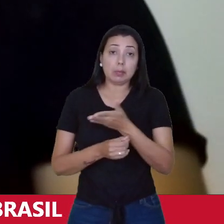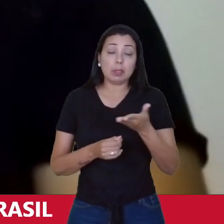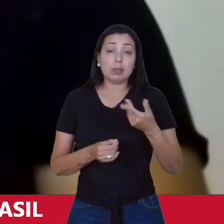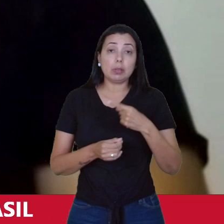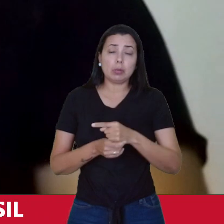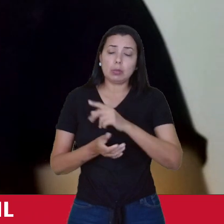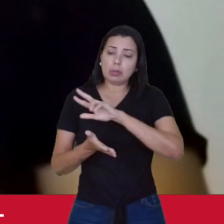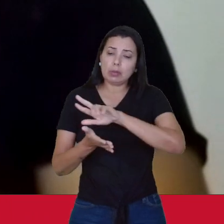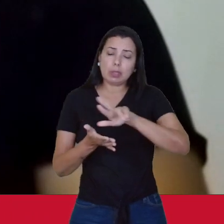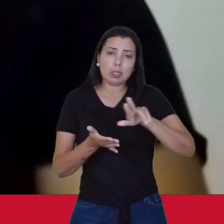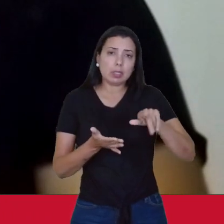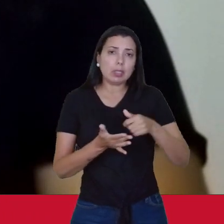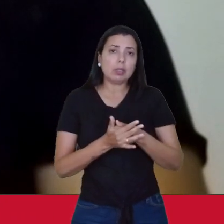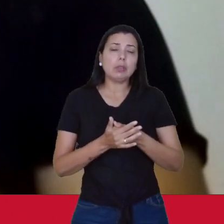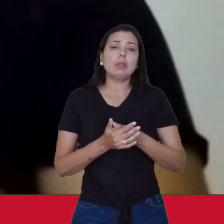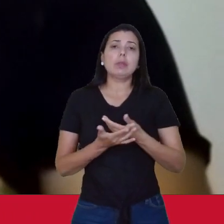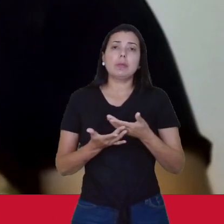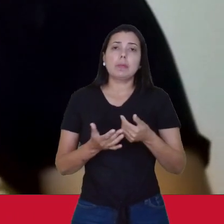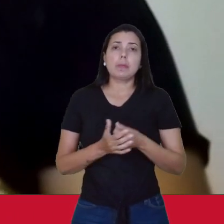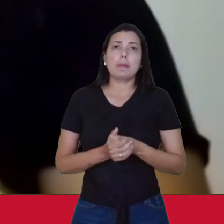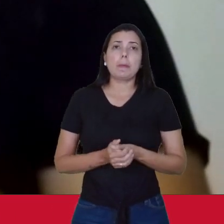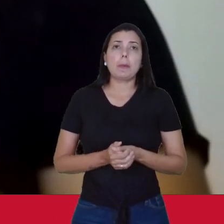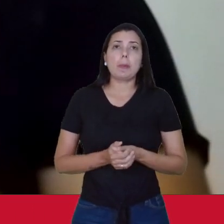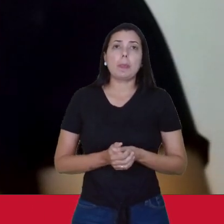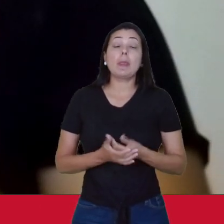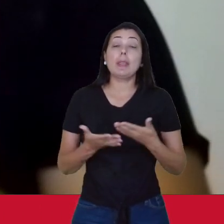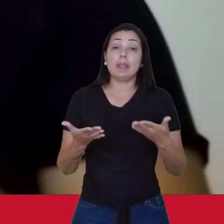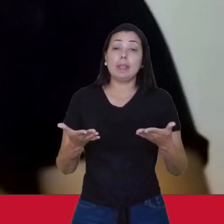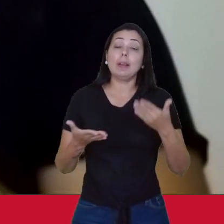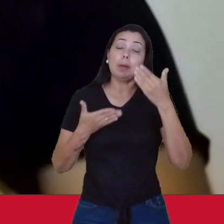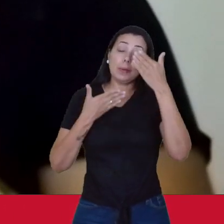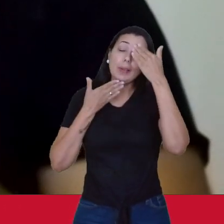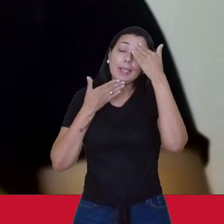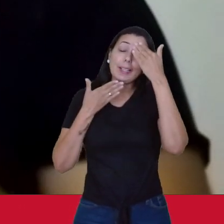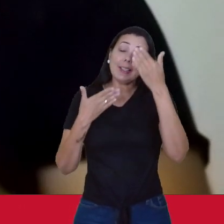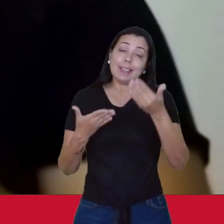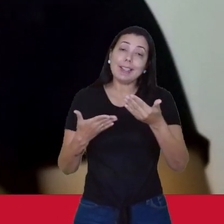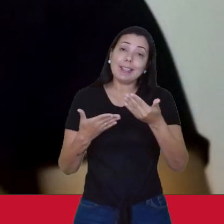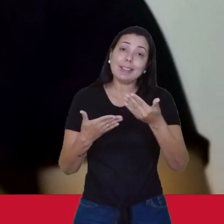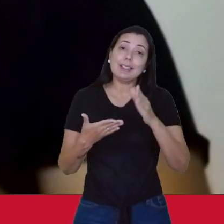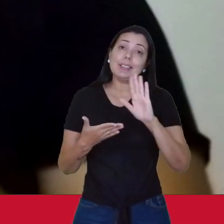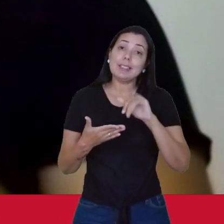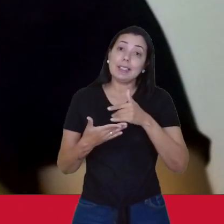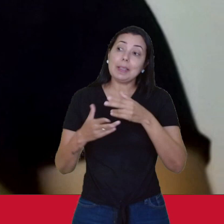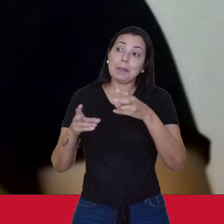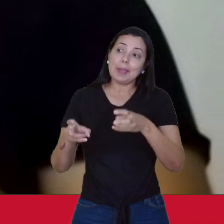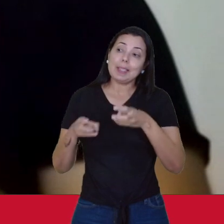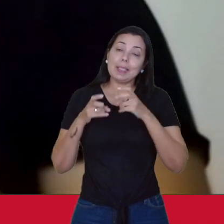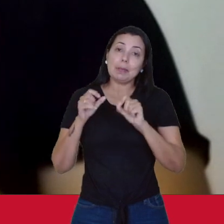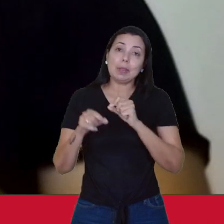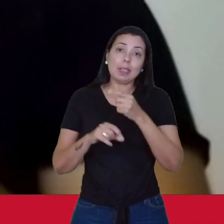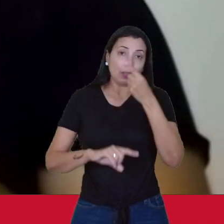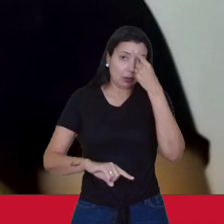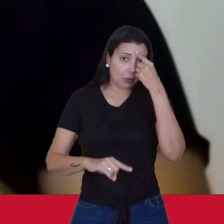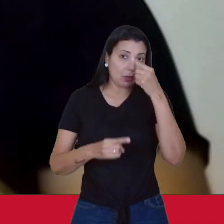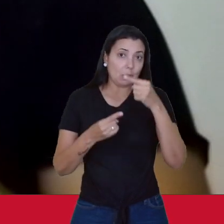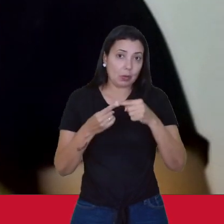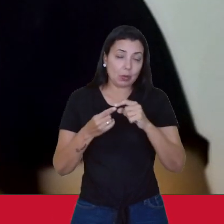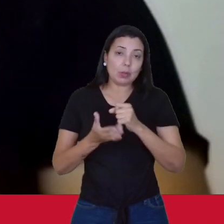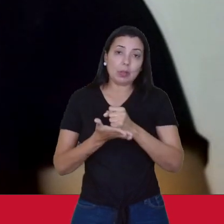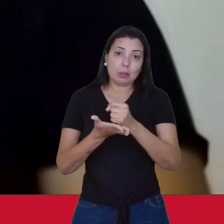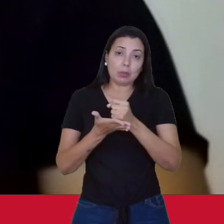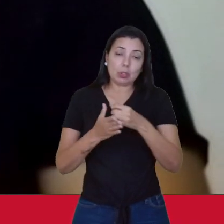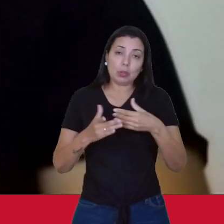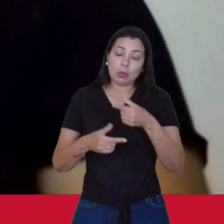sua pluralidade, na sua diversidade. Então, a gente agradece e a gente percebe, eu concordo, eu corroboro com